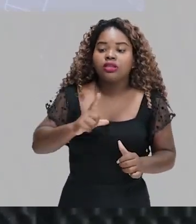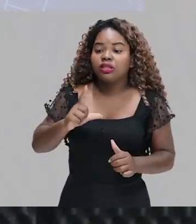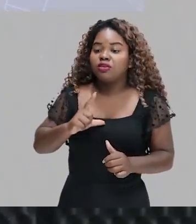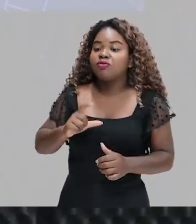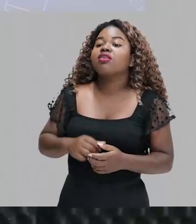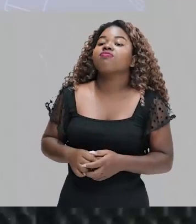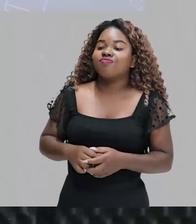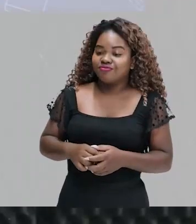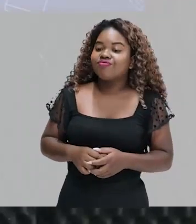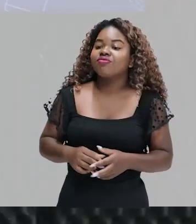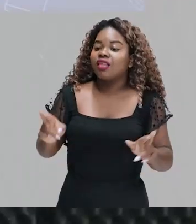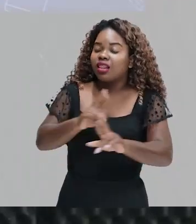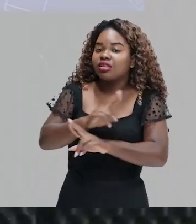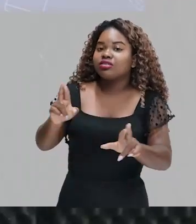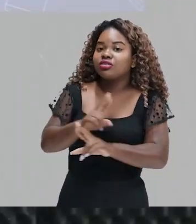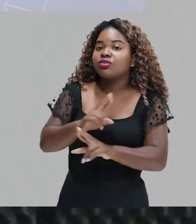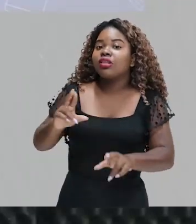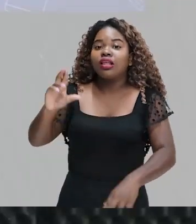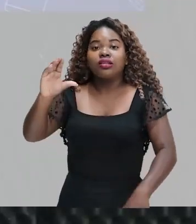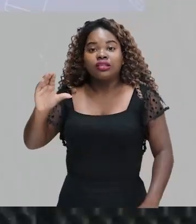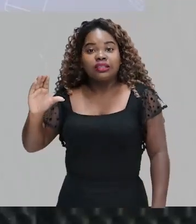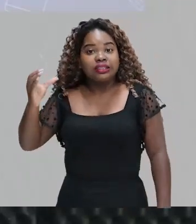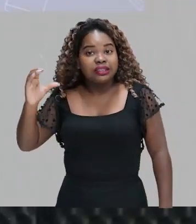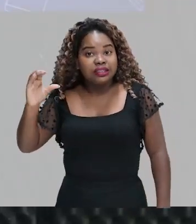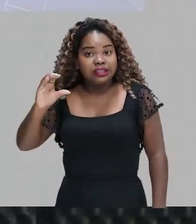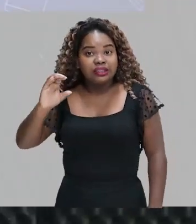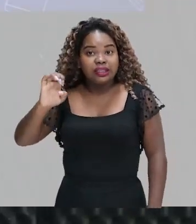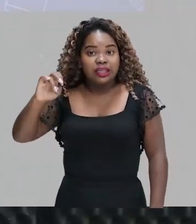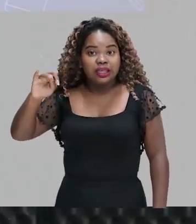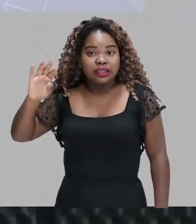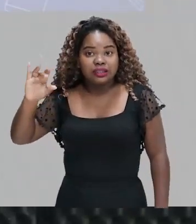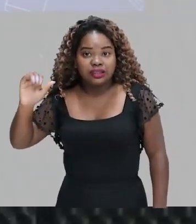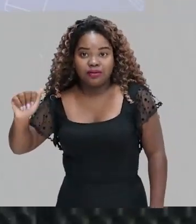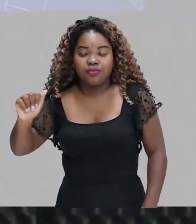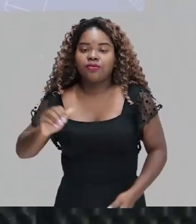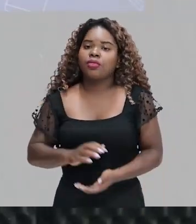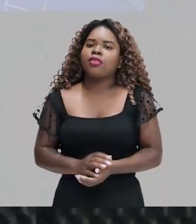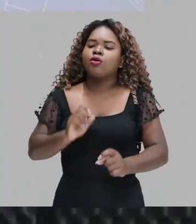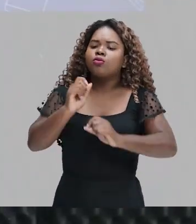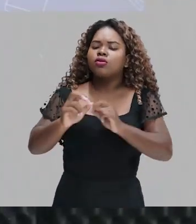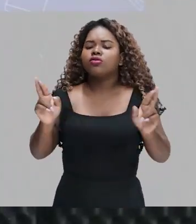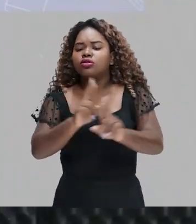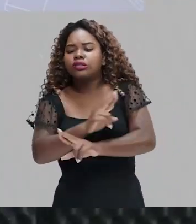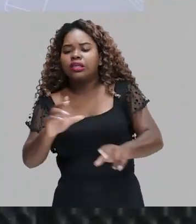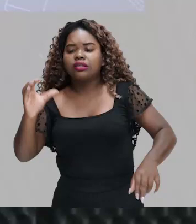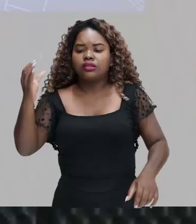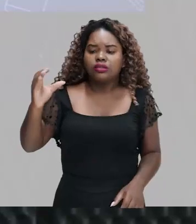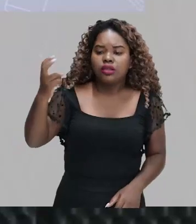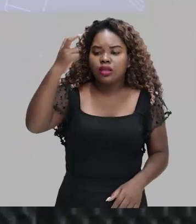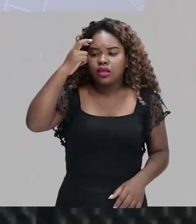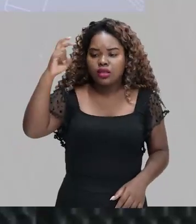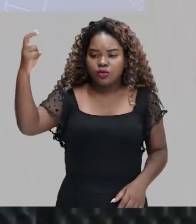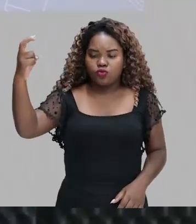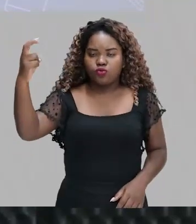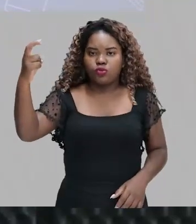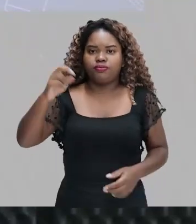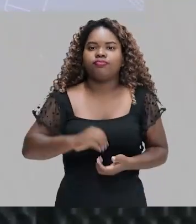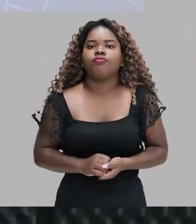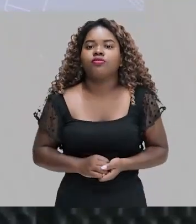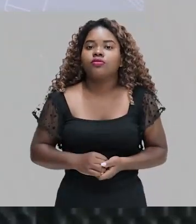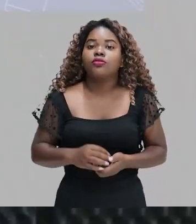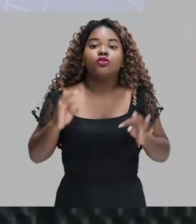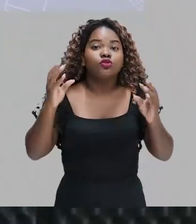renascimento cultural. O que a ciência tem a ver com o renascimento cultural e com arte? Praticamente tudo. Elas estão interligadas,